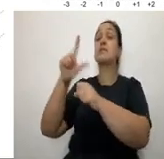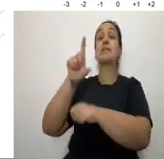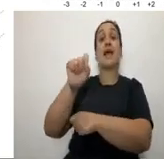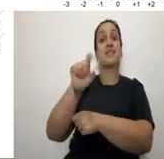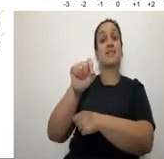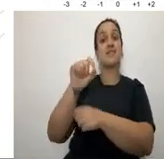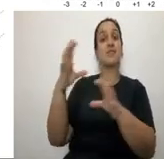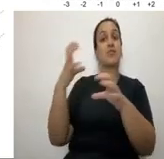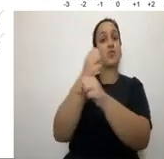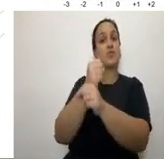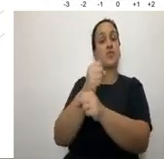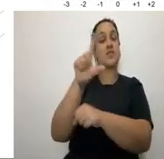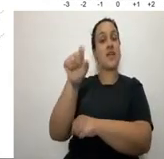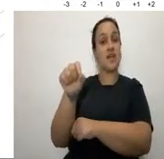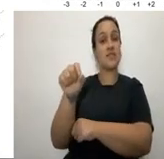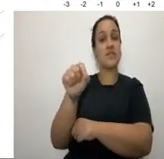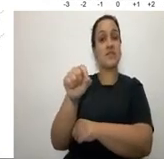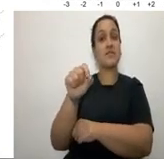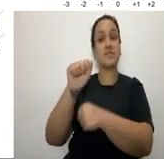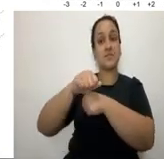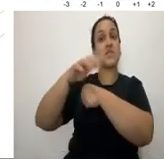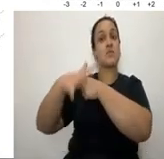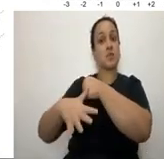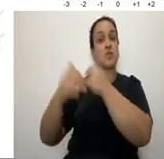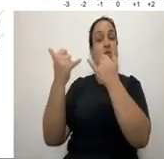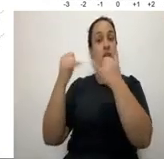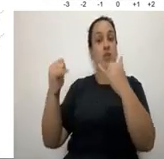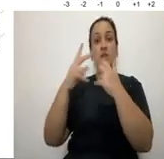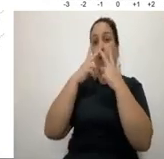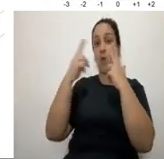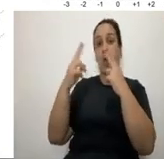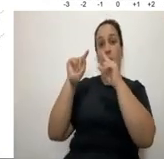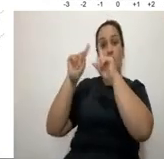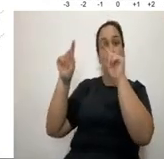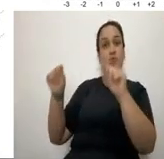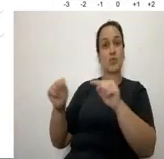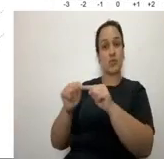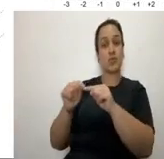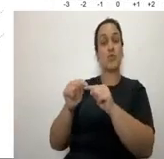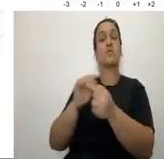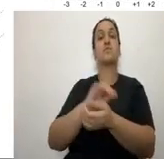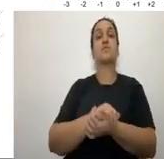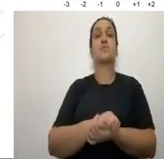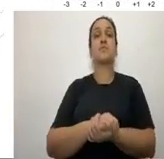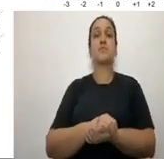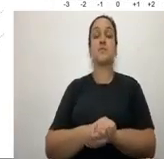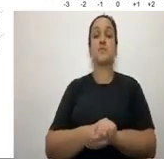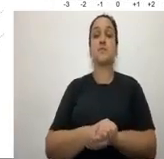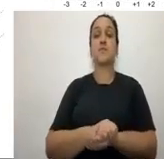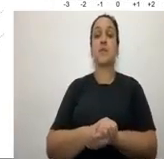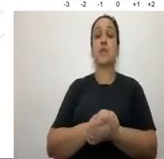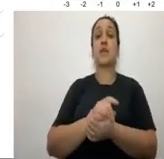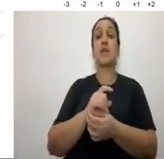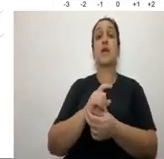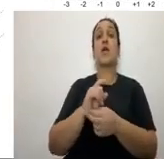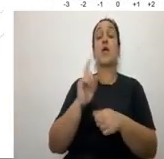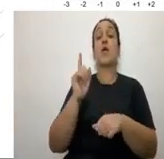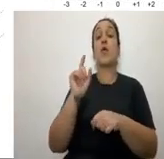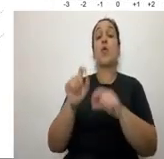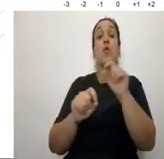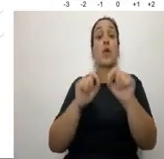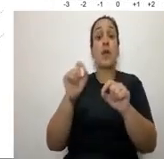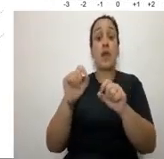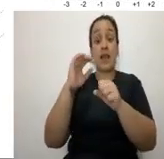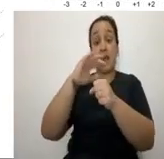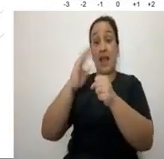mais 6, fecha os 10 que ele tem. Distribuição eletrônica é essa. Elétron mais energético, subnível P, nível